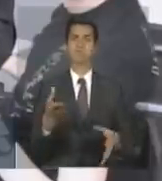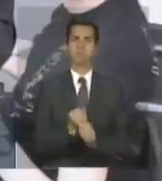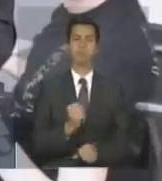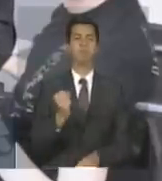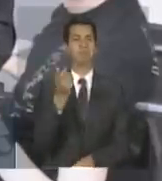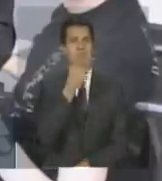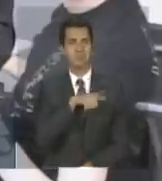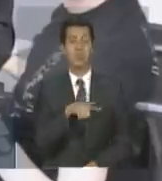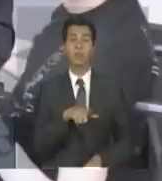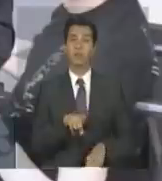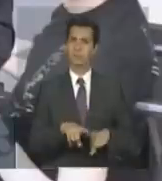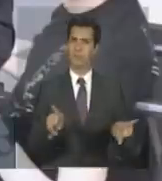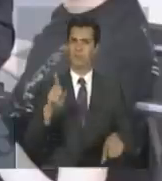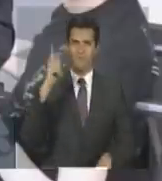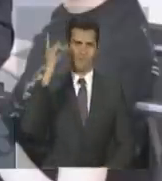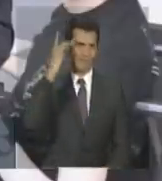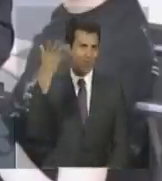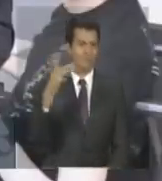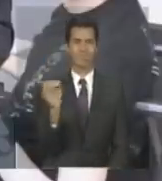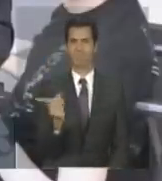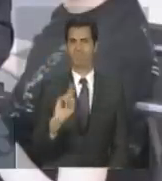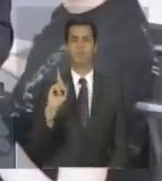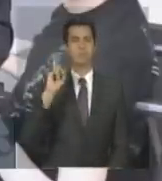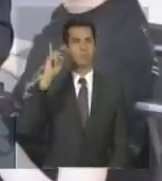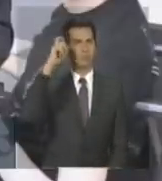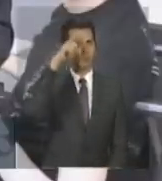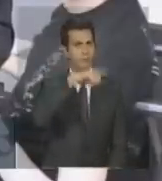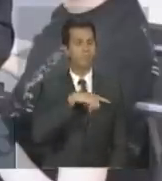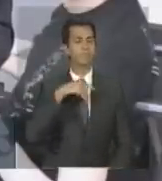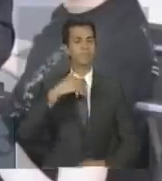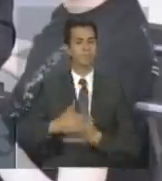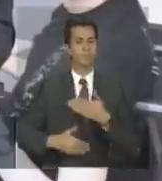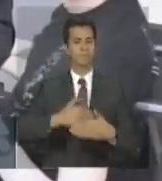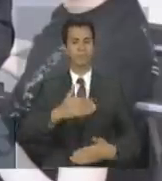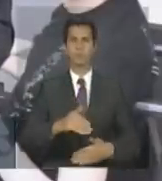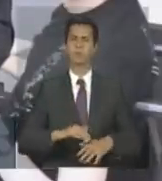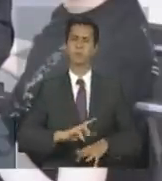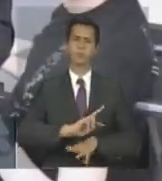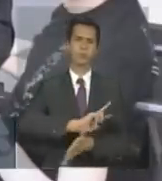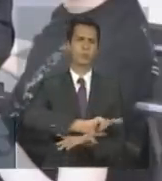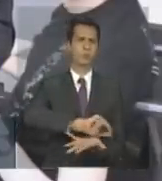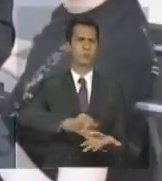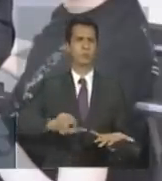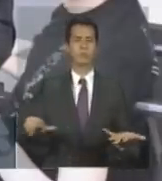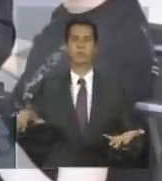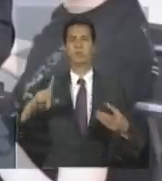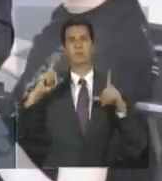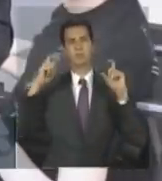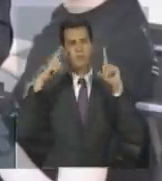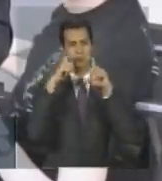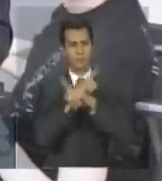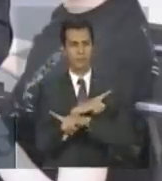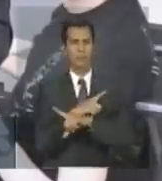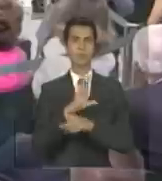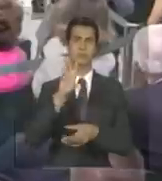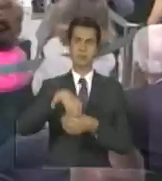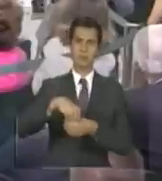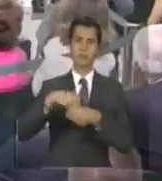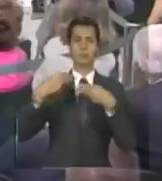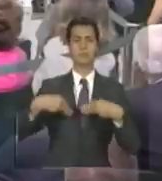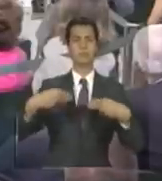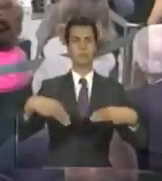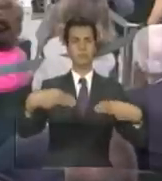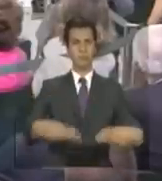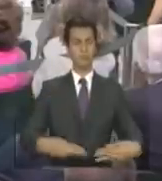nenhum resultado de programa dessa escala. Tudo é muito complexo em todos os ministérios.